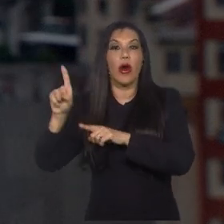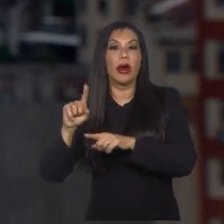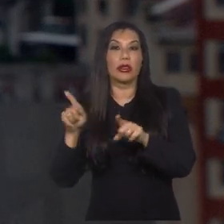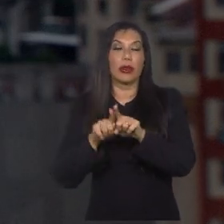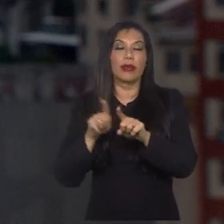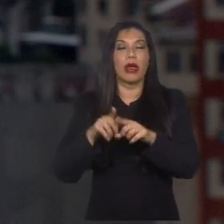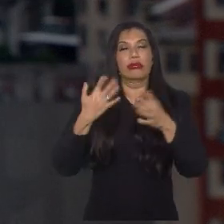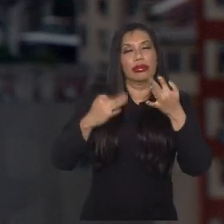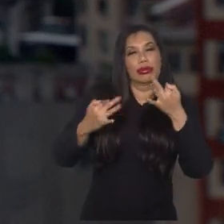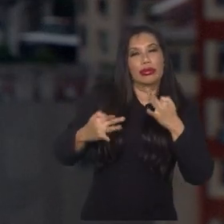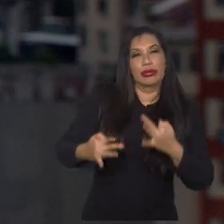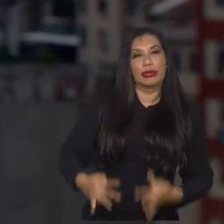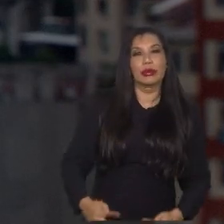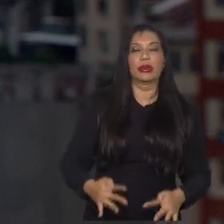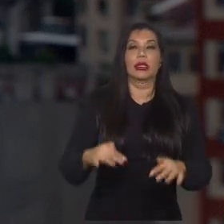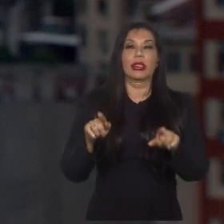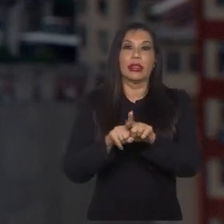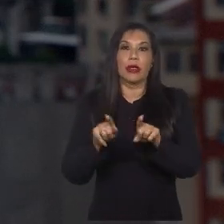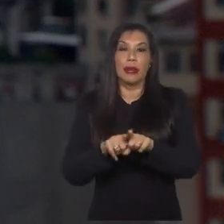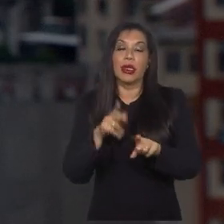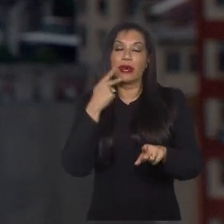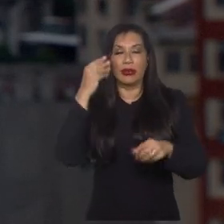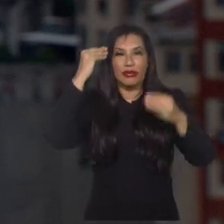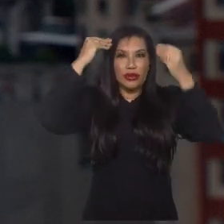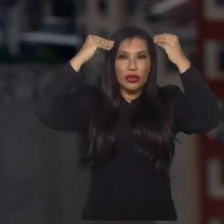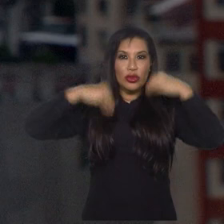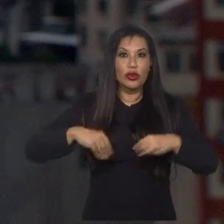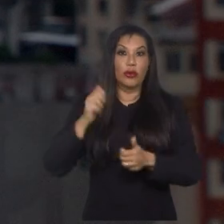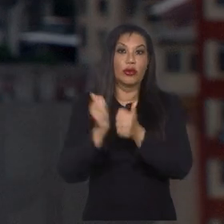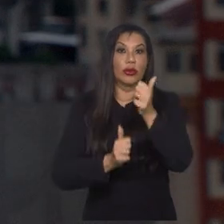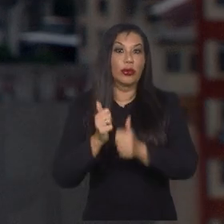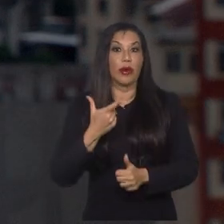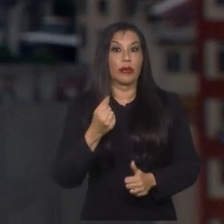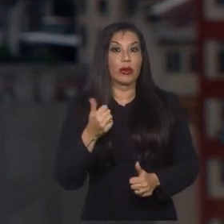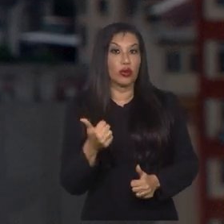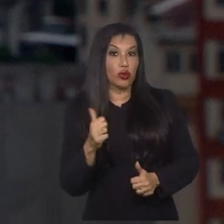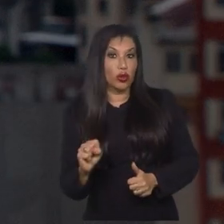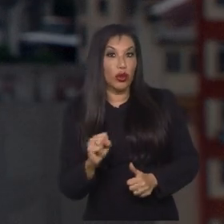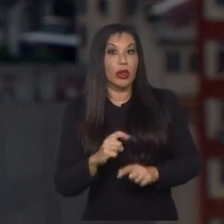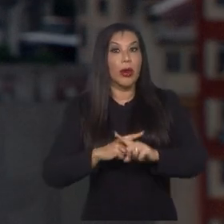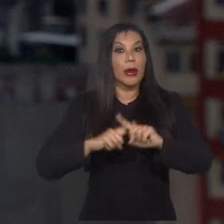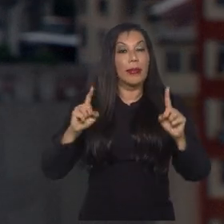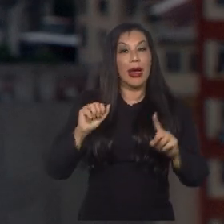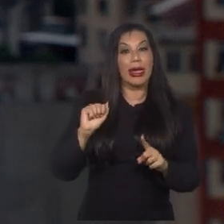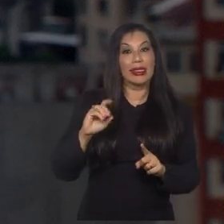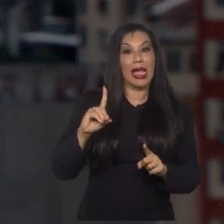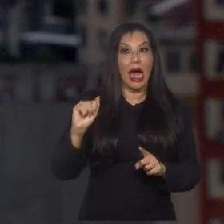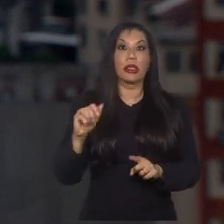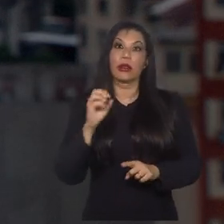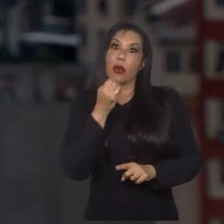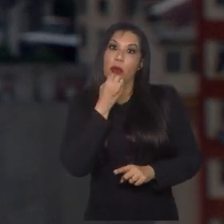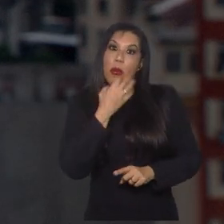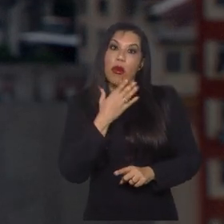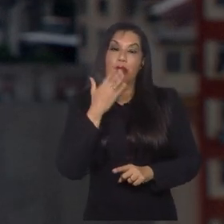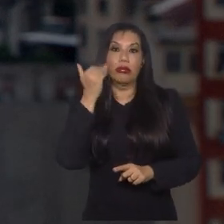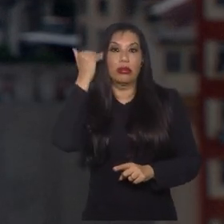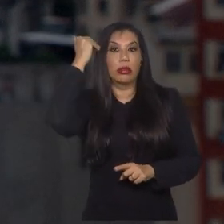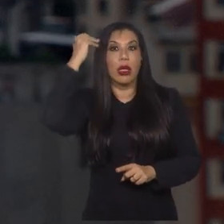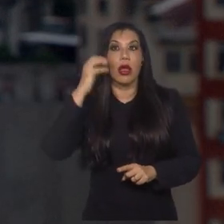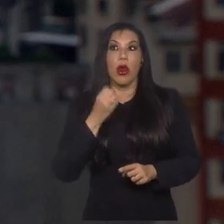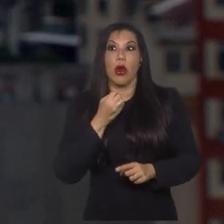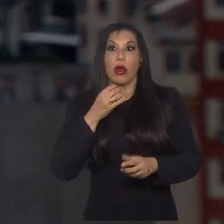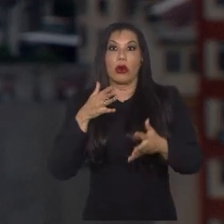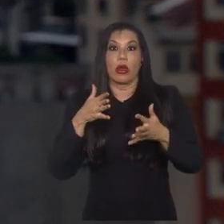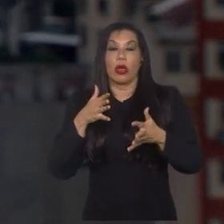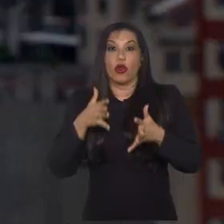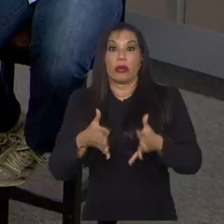teve várias lesões, ela chegou inclusive a achar que ia desistir do futebol em 2018, mas a Ada é sim um bom nome. Não fez uma boa Euro, a Amanda pode